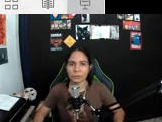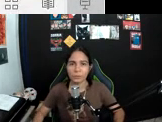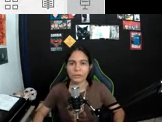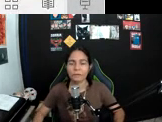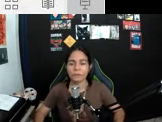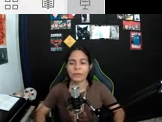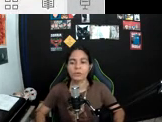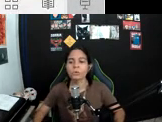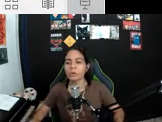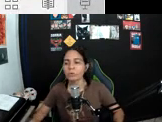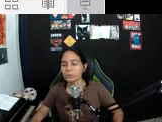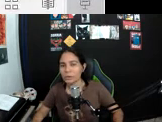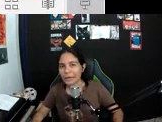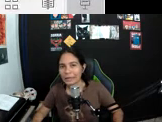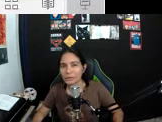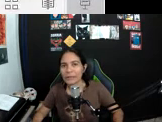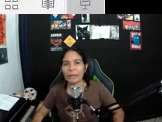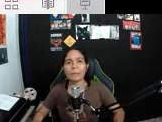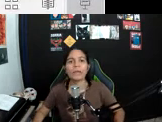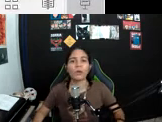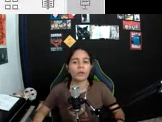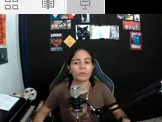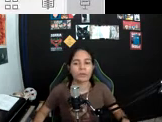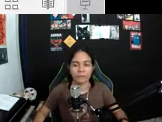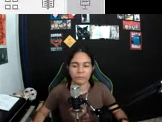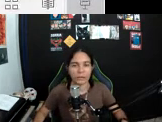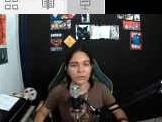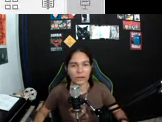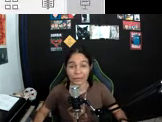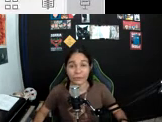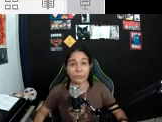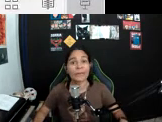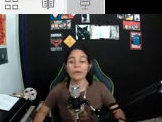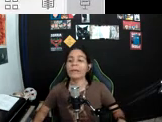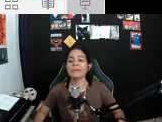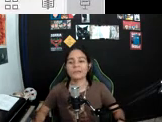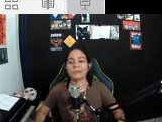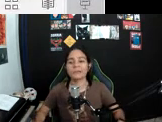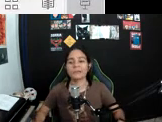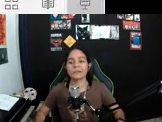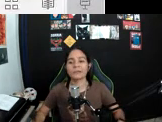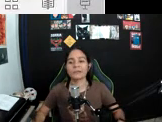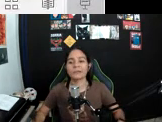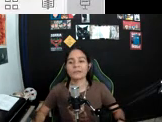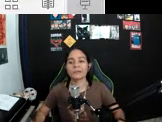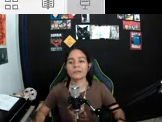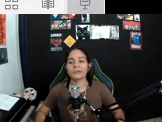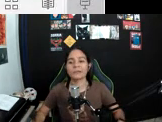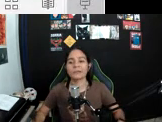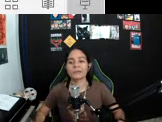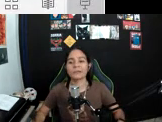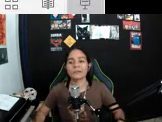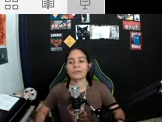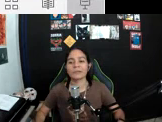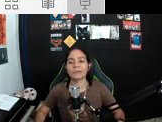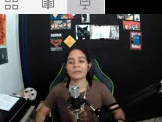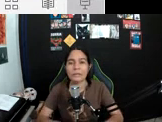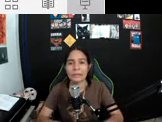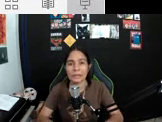uma pessoa, um enfermeiro com doutorado, ele é melhor do que um enfermeiro graduado. Não é isso que eu estou dizendo. Eu